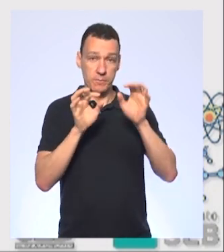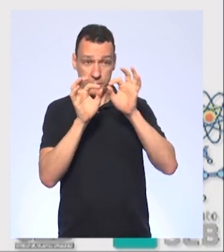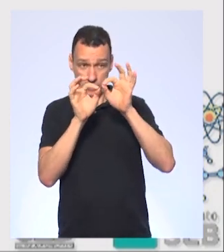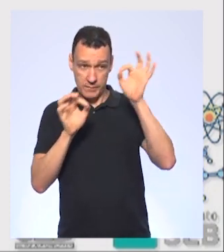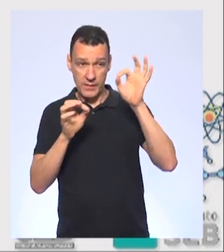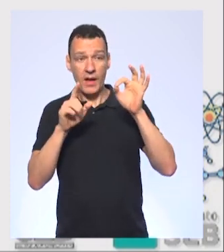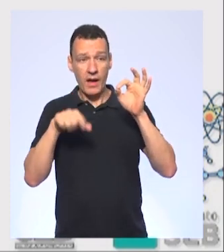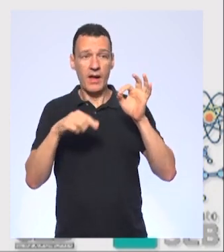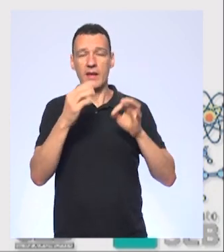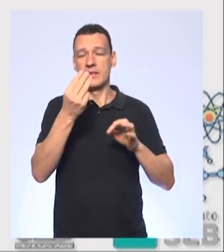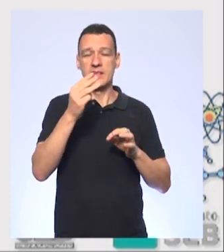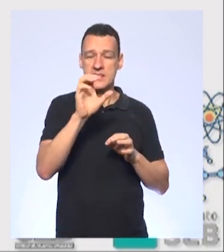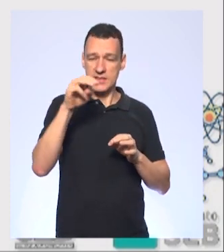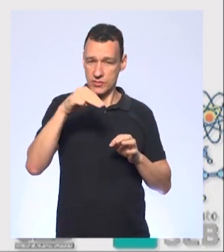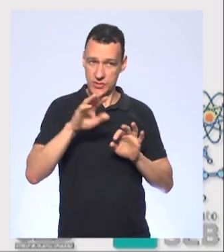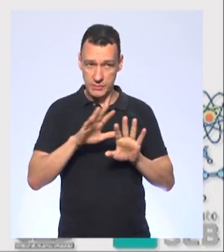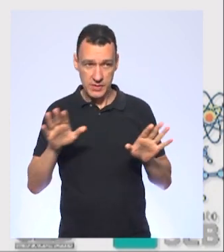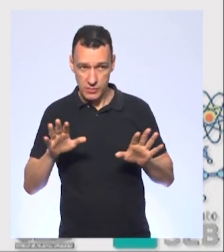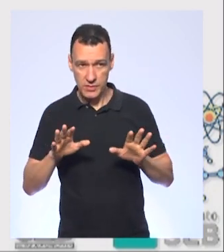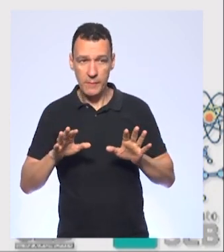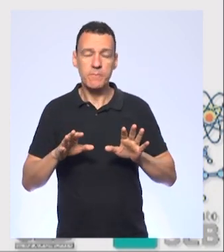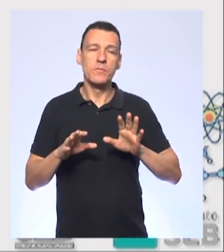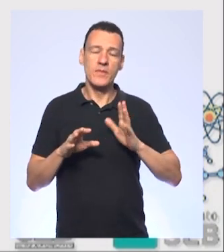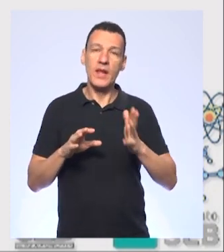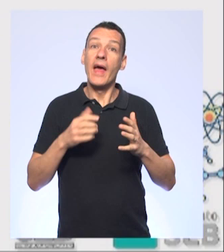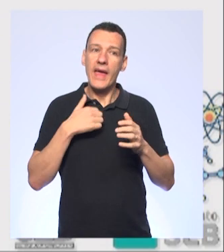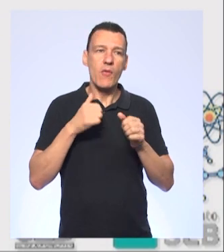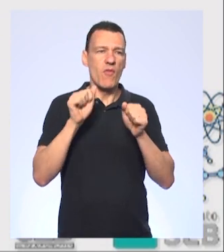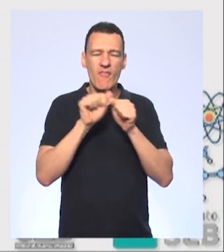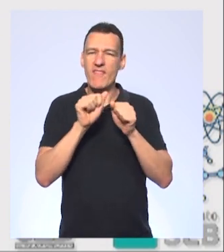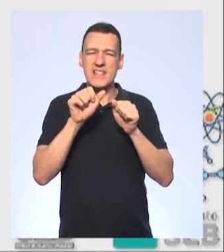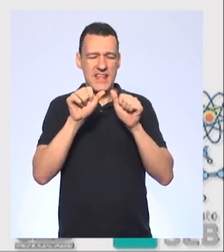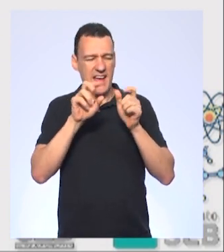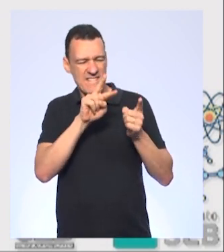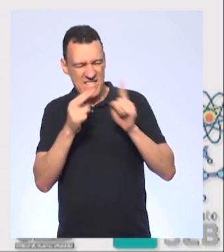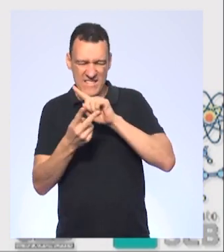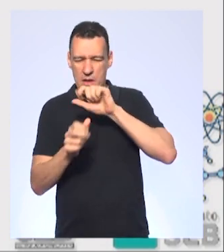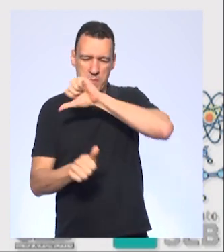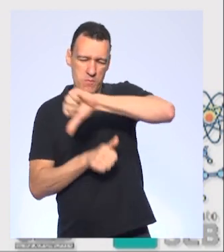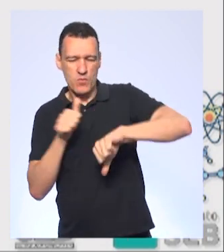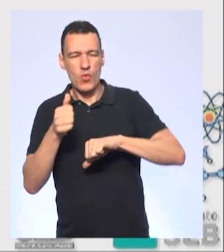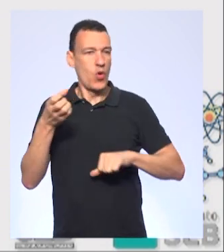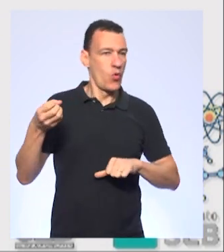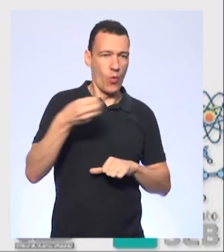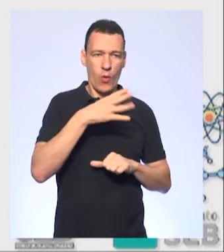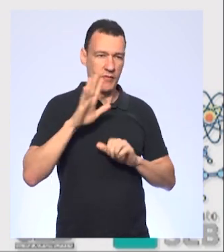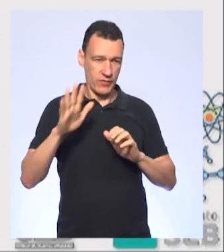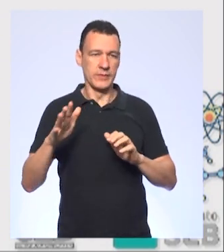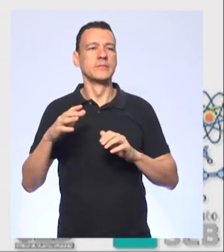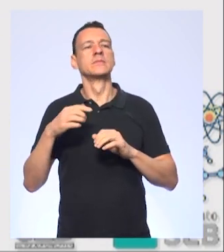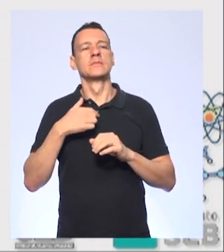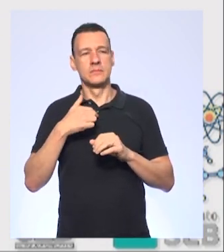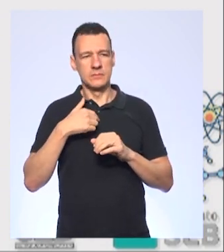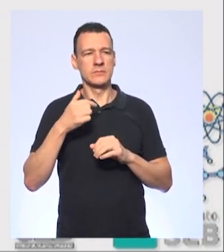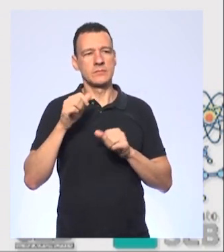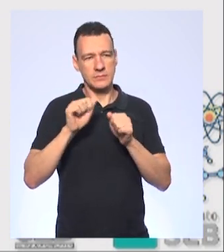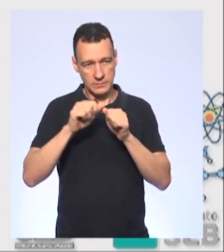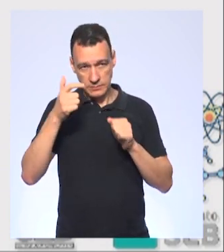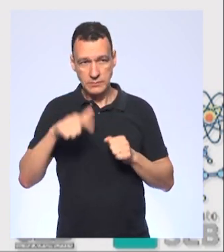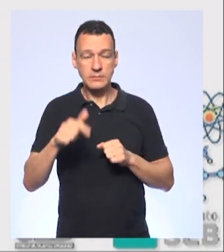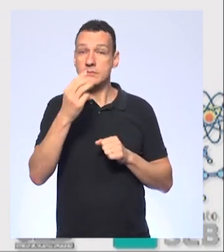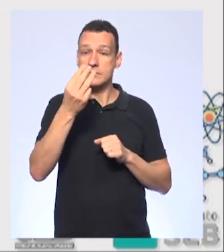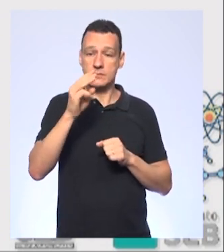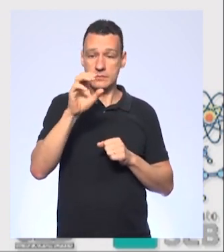falei, eu vou construir um segmento AE novo. Eu fui lá na minha figura adaptada, medi 3 centímetros e